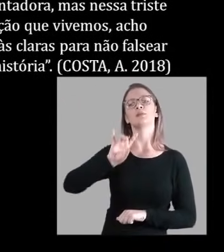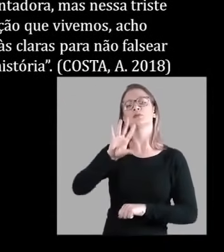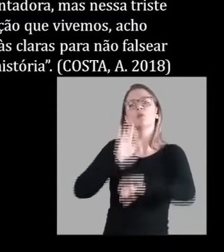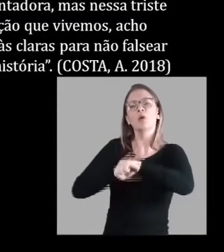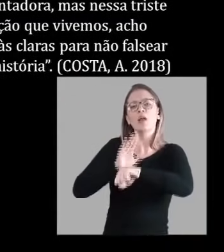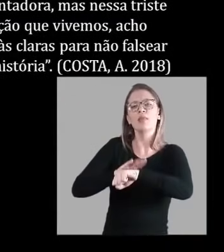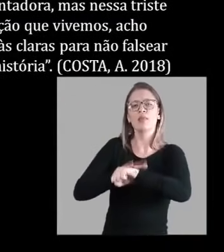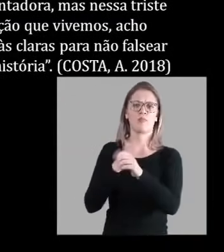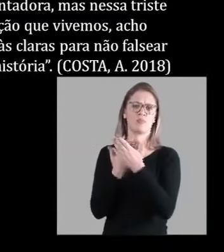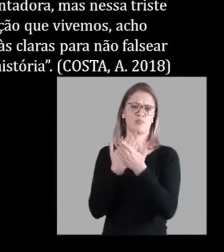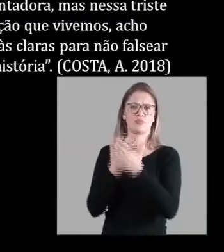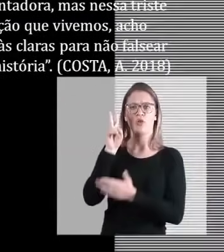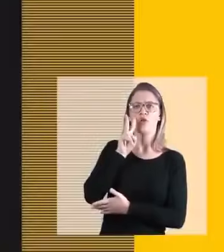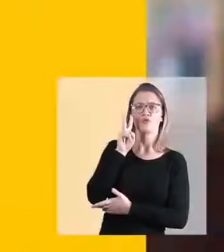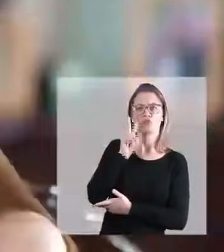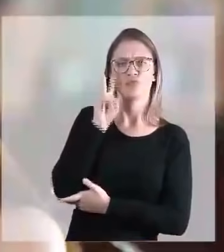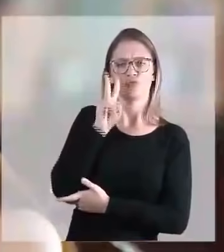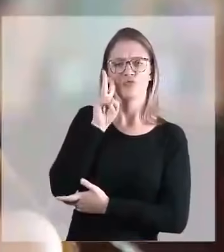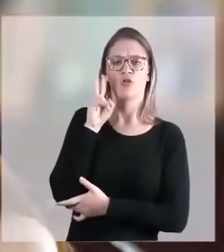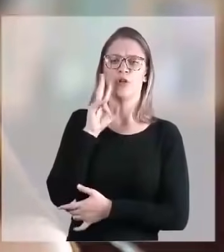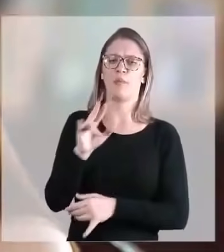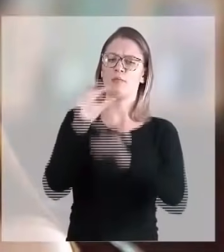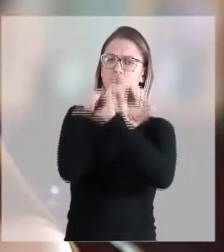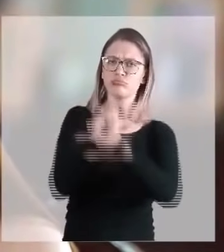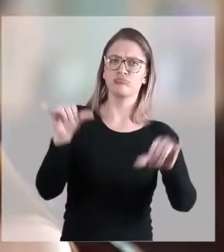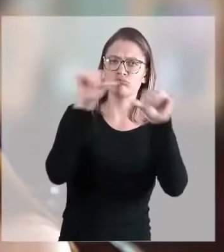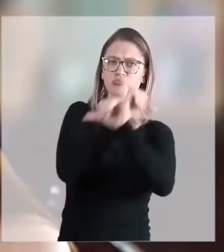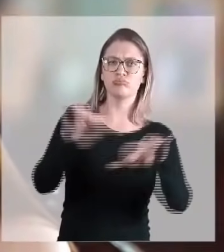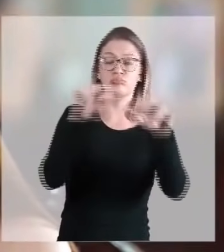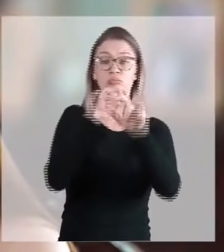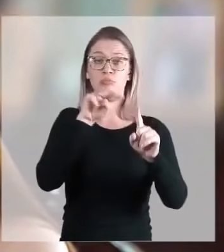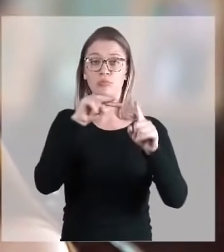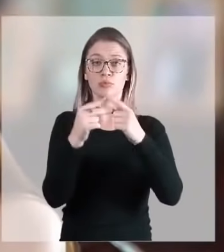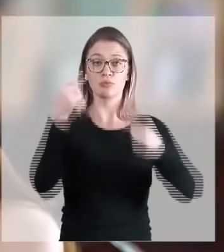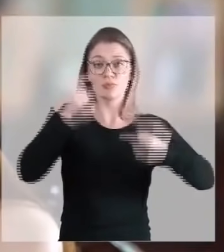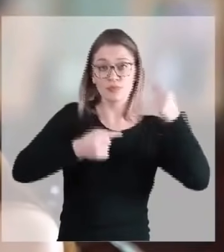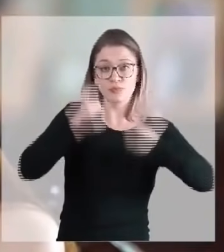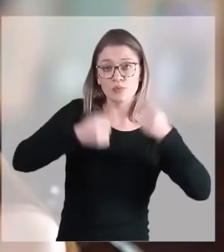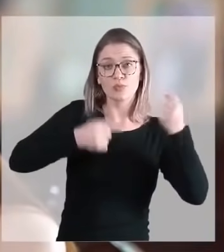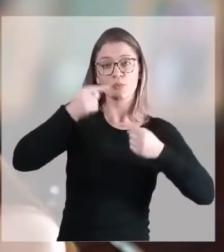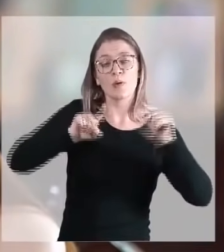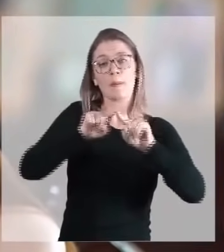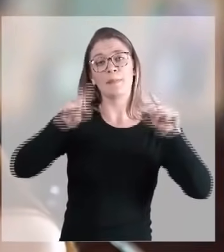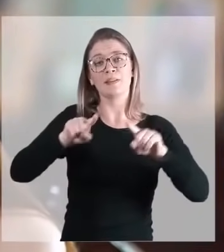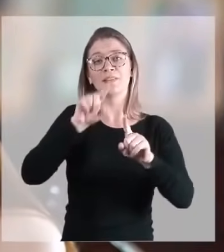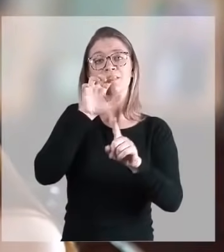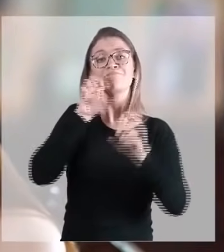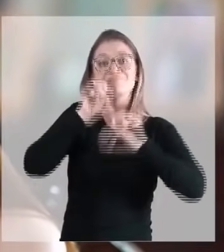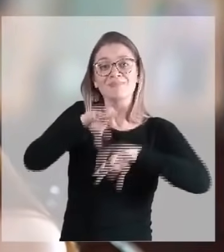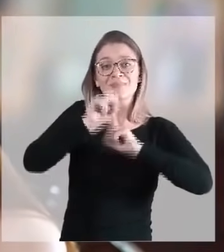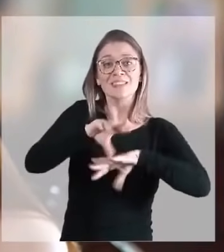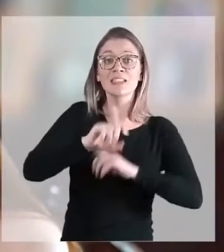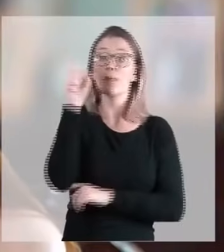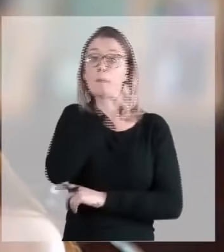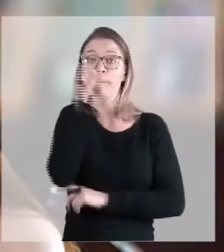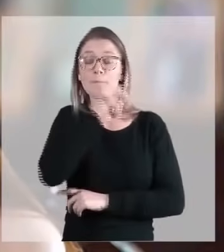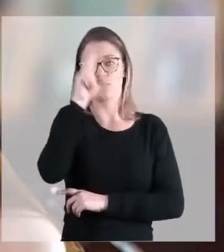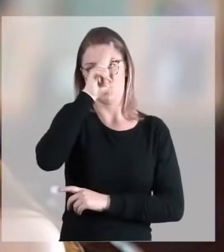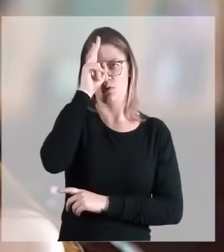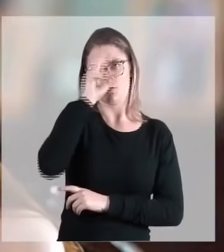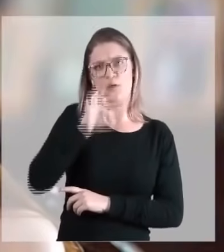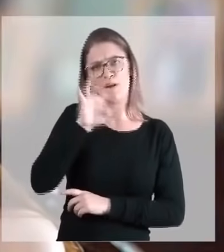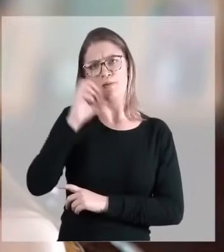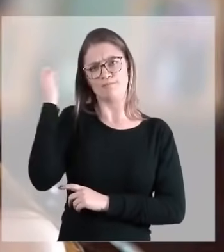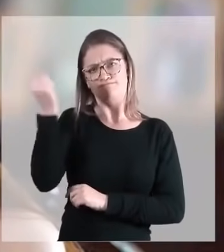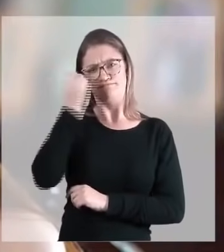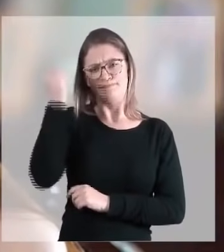falsear nossa própria cultura e história. Ou seja, não apenas estão tomando o tempo de uma aula de história para pregar